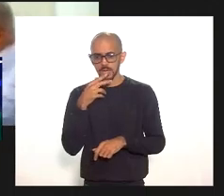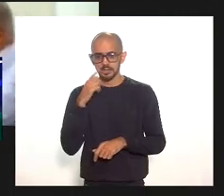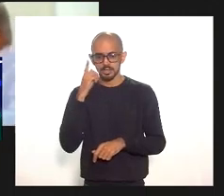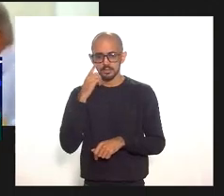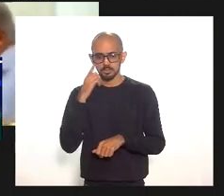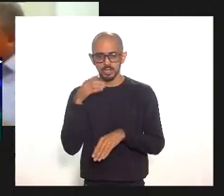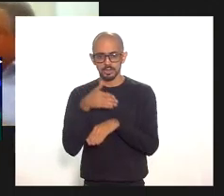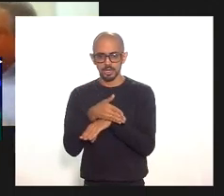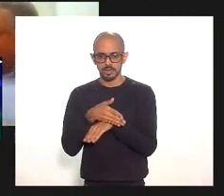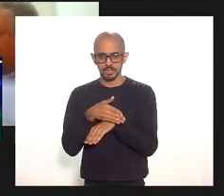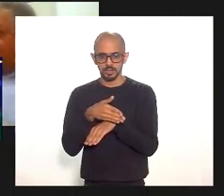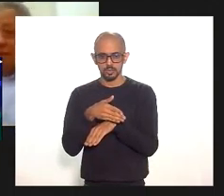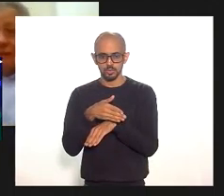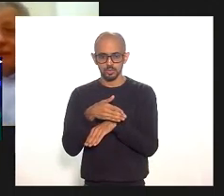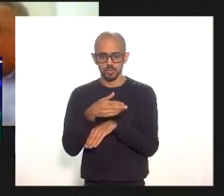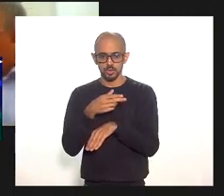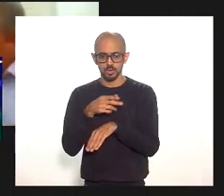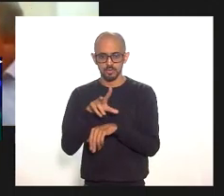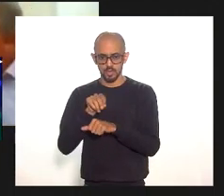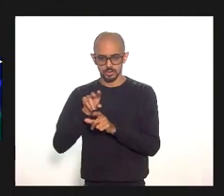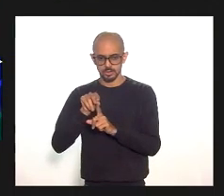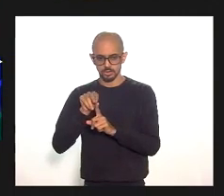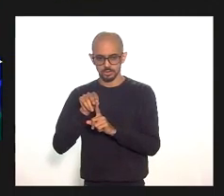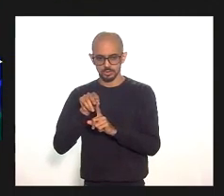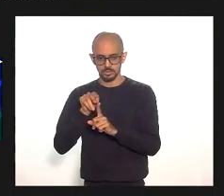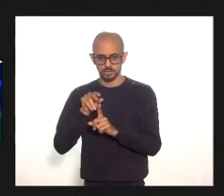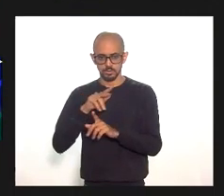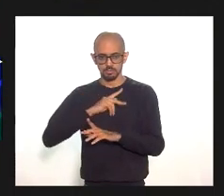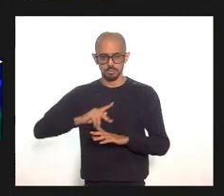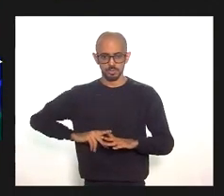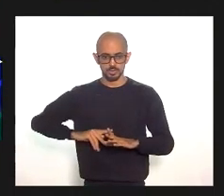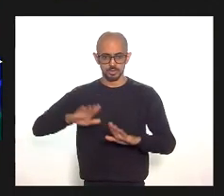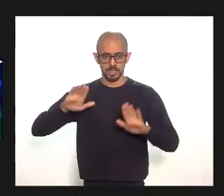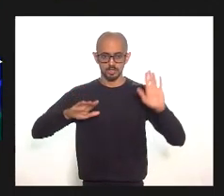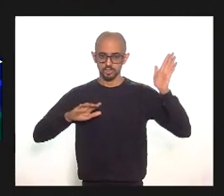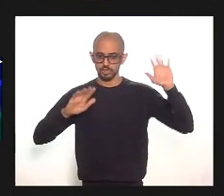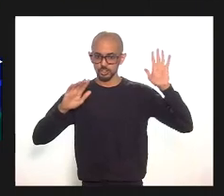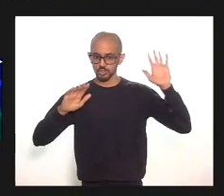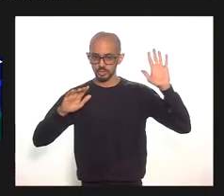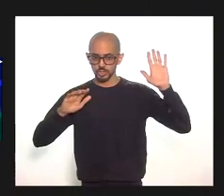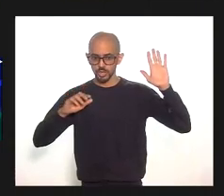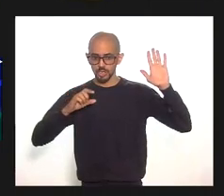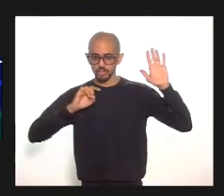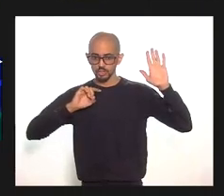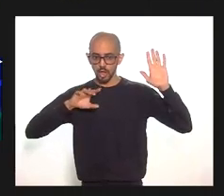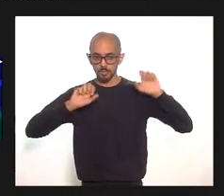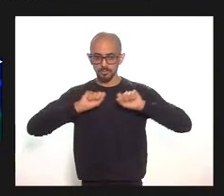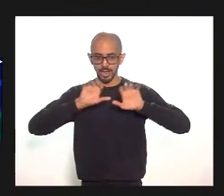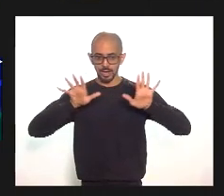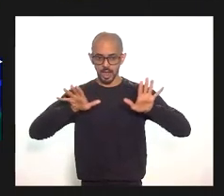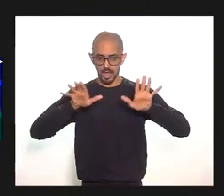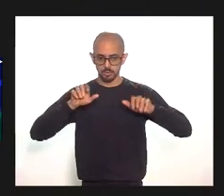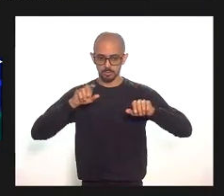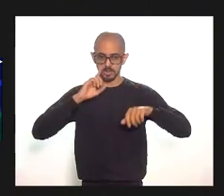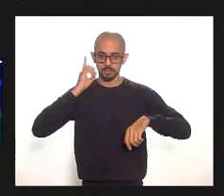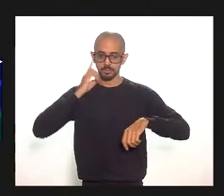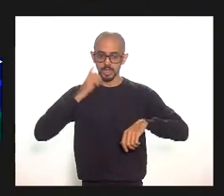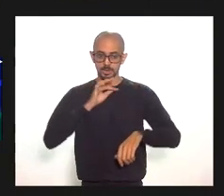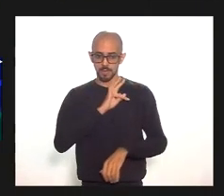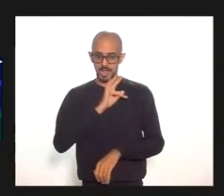Questão de ordem. Presidente? Pois não, deputada Marta... É só para esclarecer a deputada Marta Rocha que